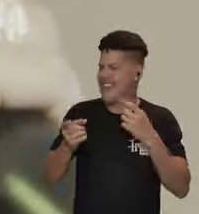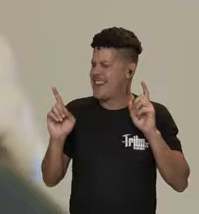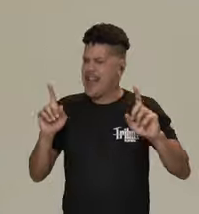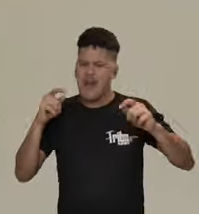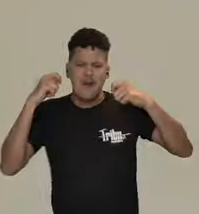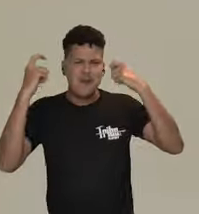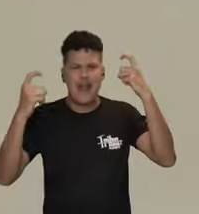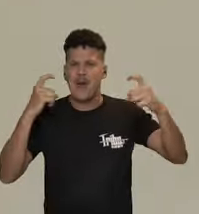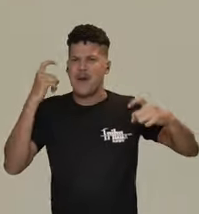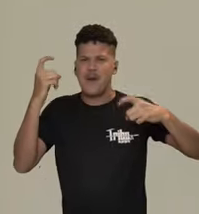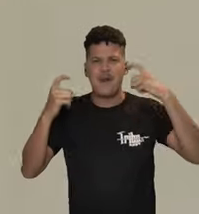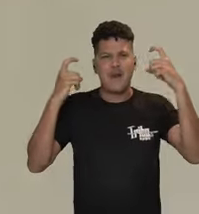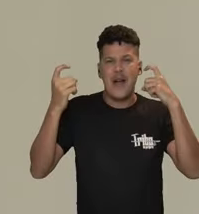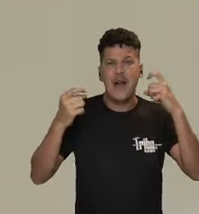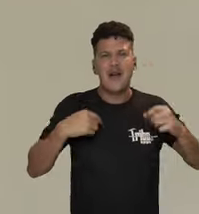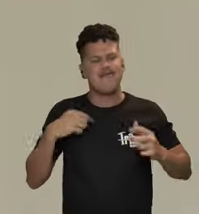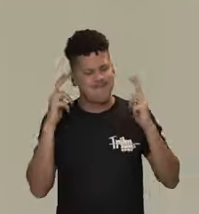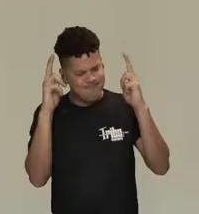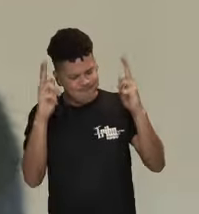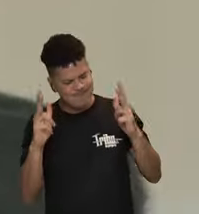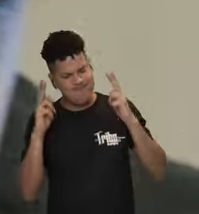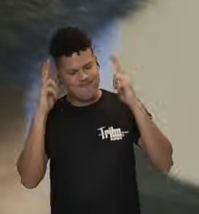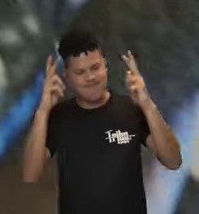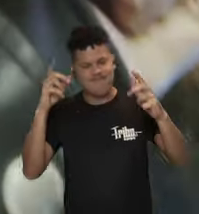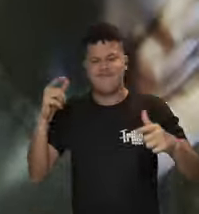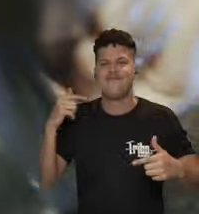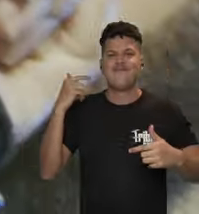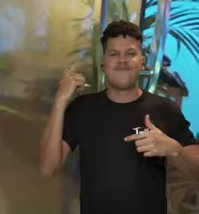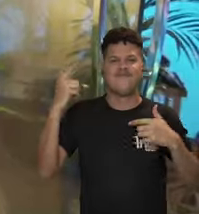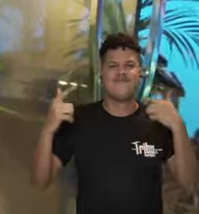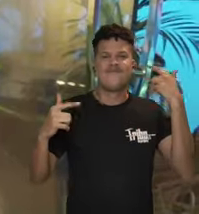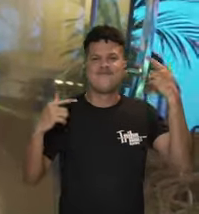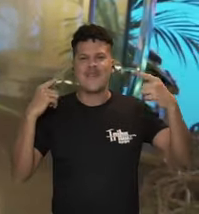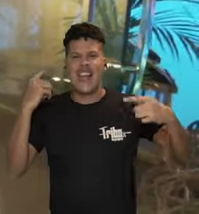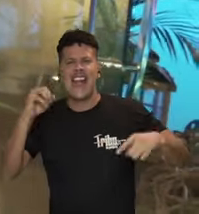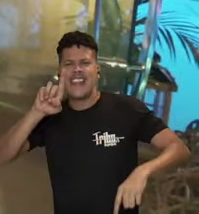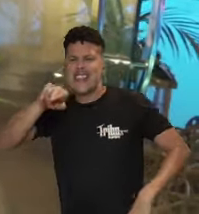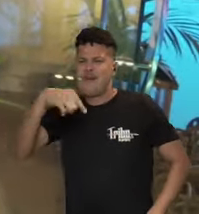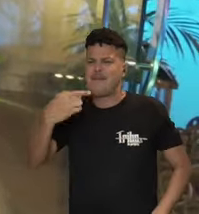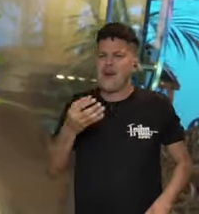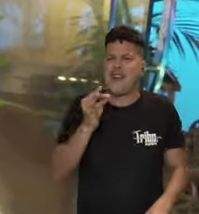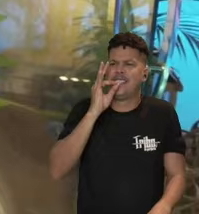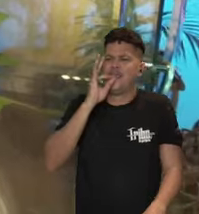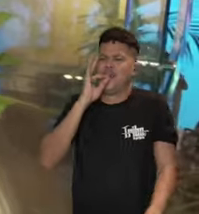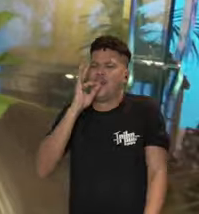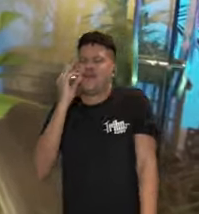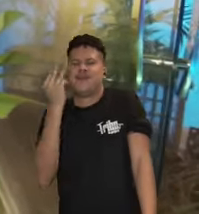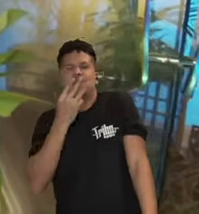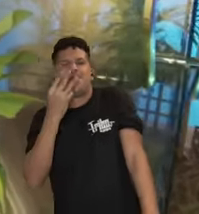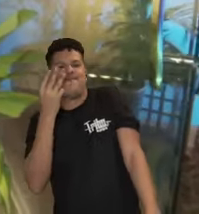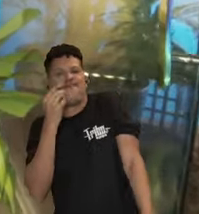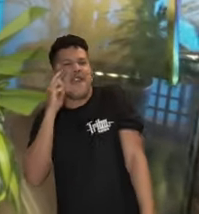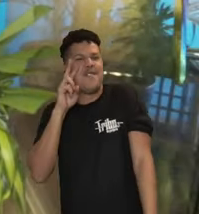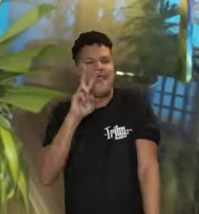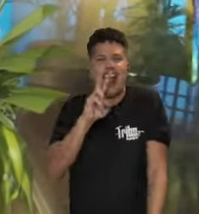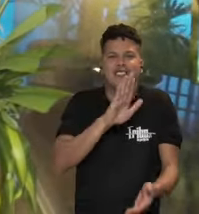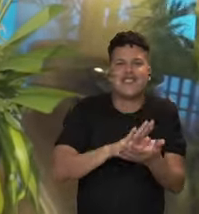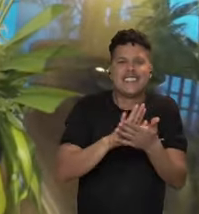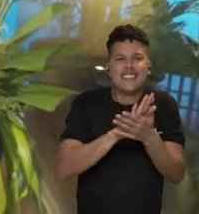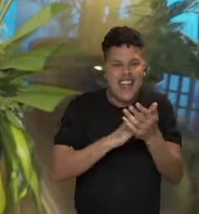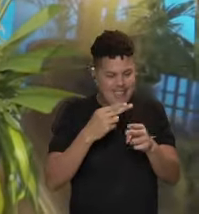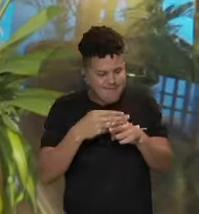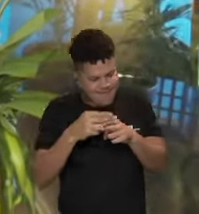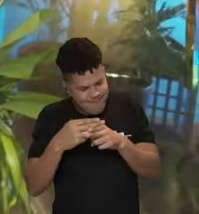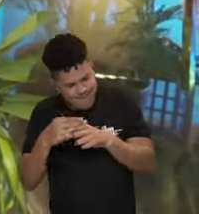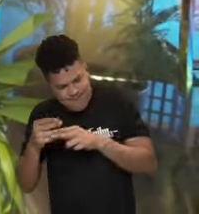preocupa, chapa lupe, curte essa lombra. Depois do primeiro back, vejo toda sem roupa. Abaixa as armas e erga os